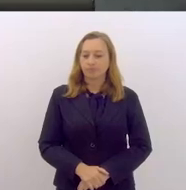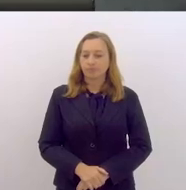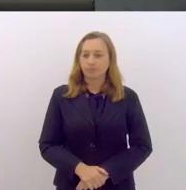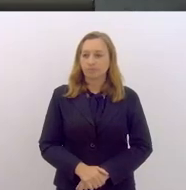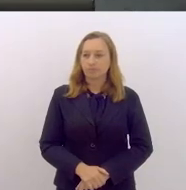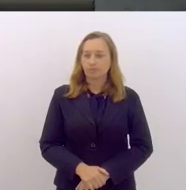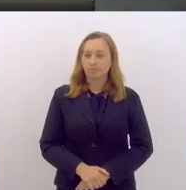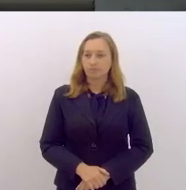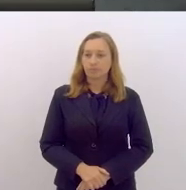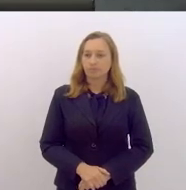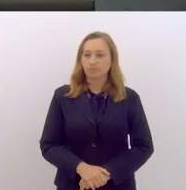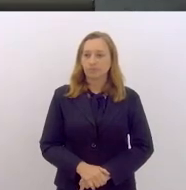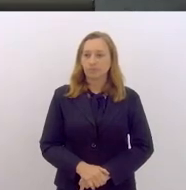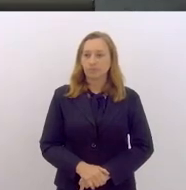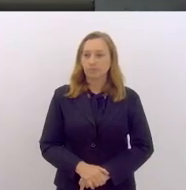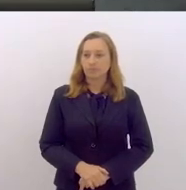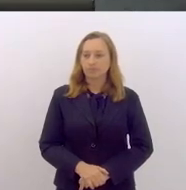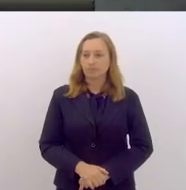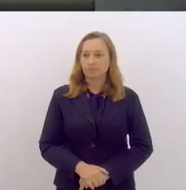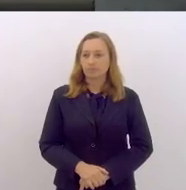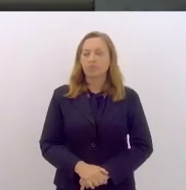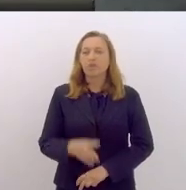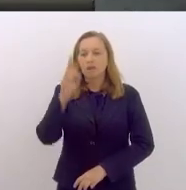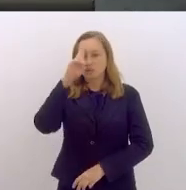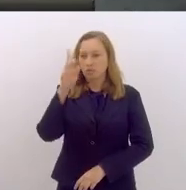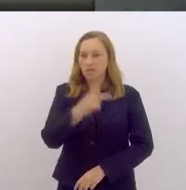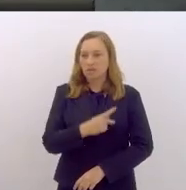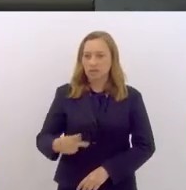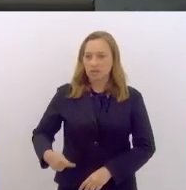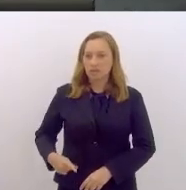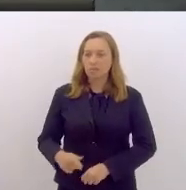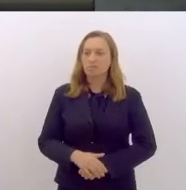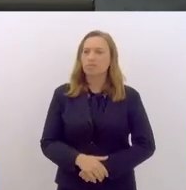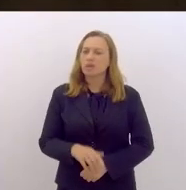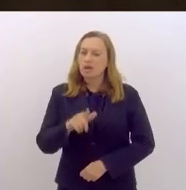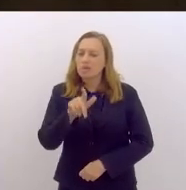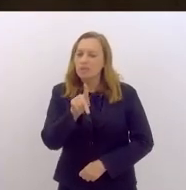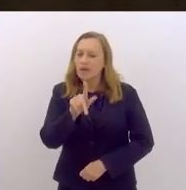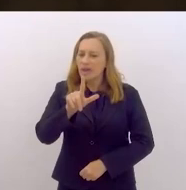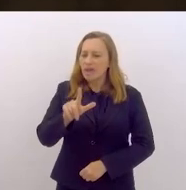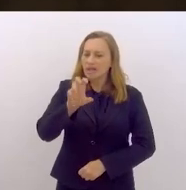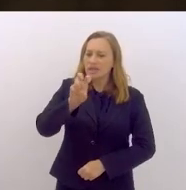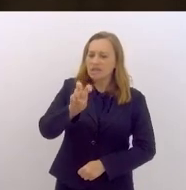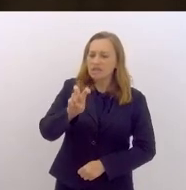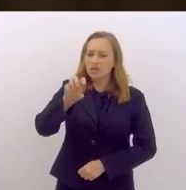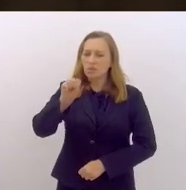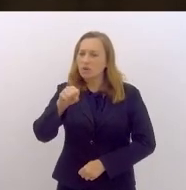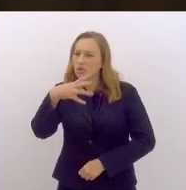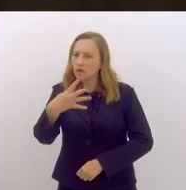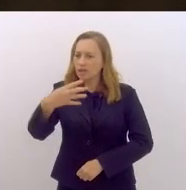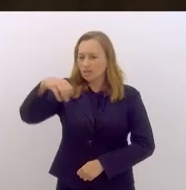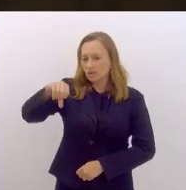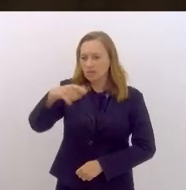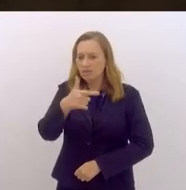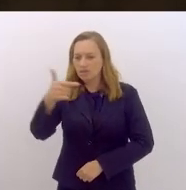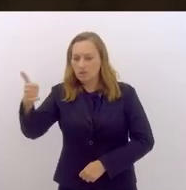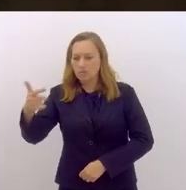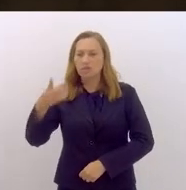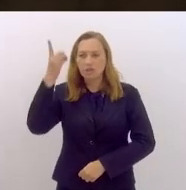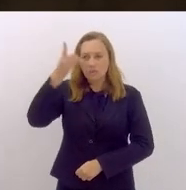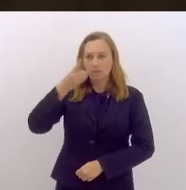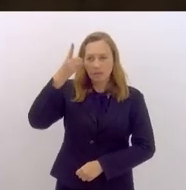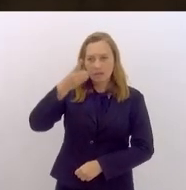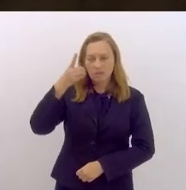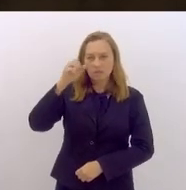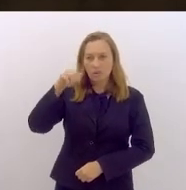Ah, não, esse é outro. Senhor presidente, PL 5849, de 22, deputado, autoria